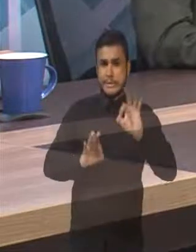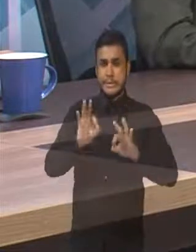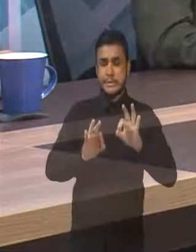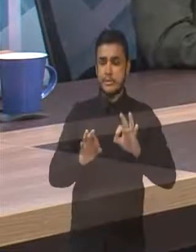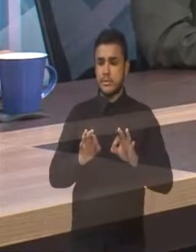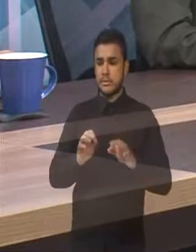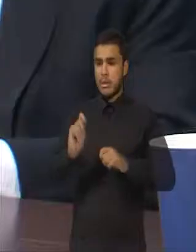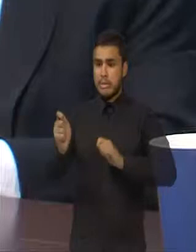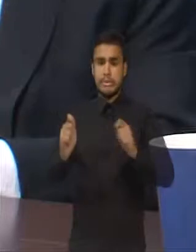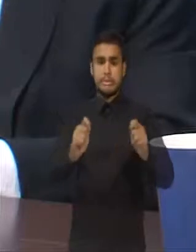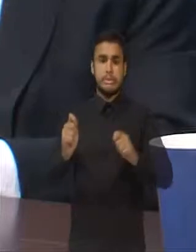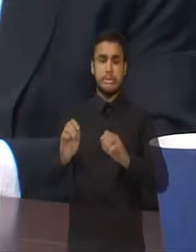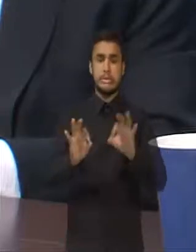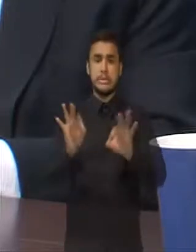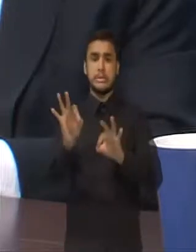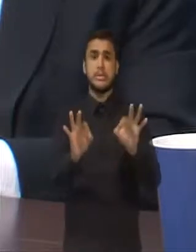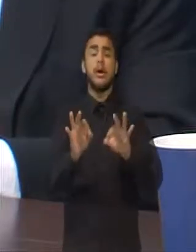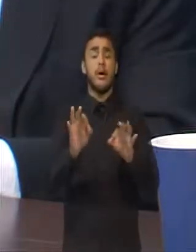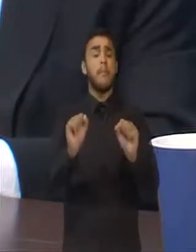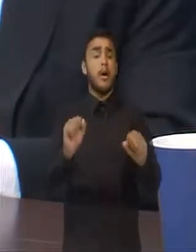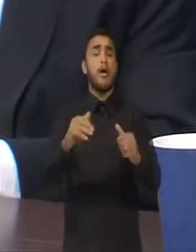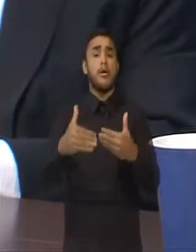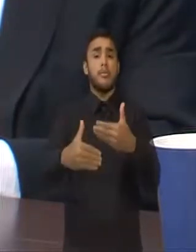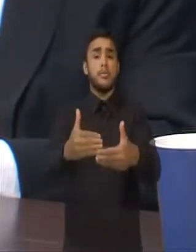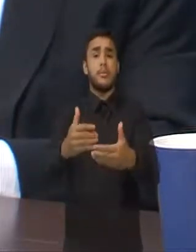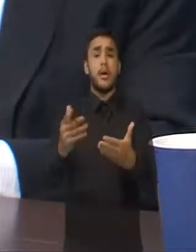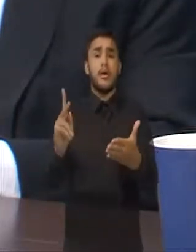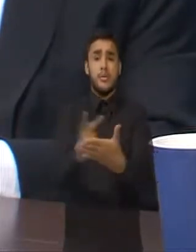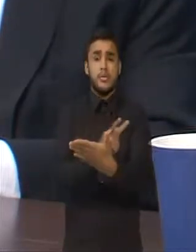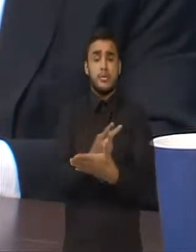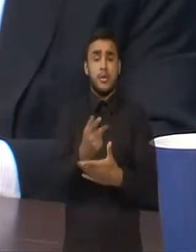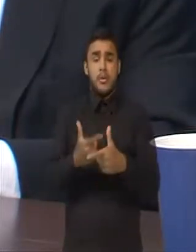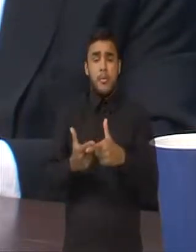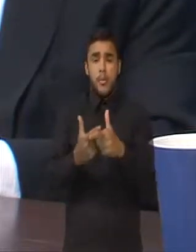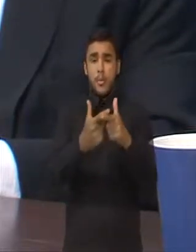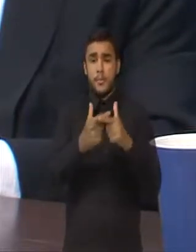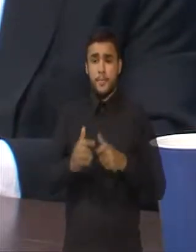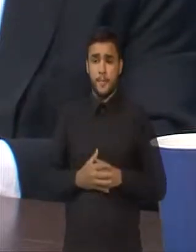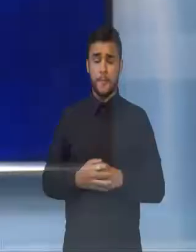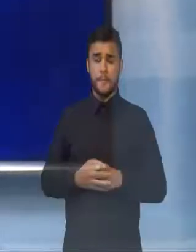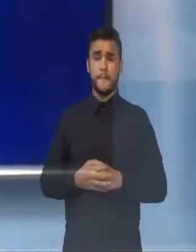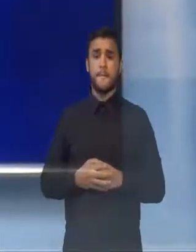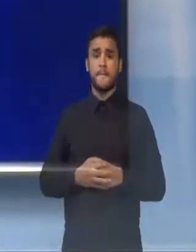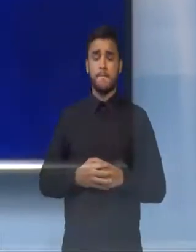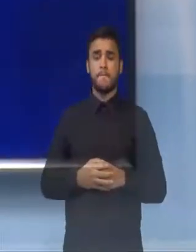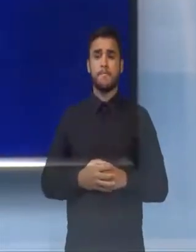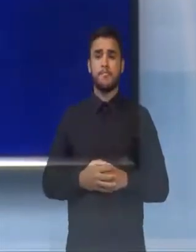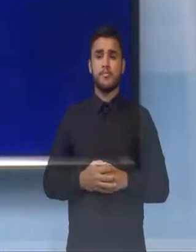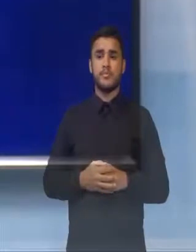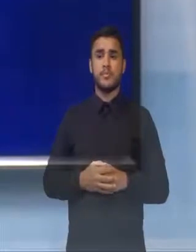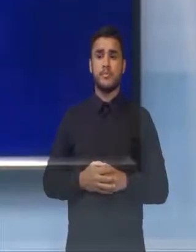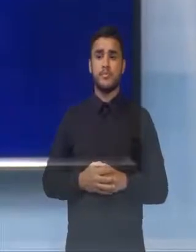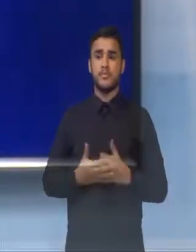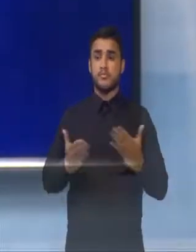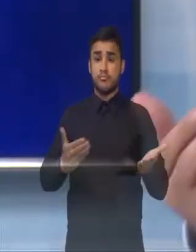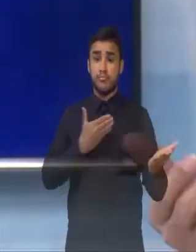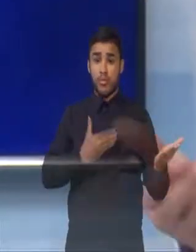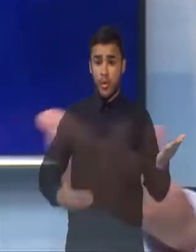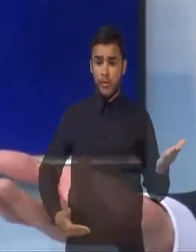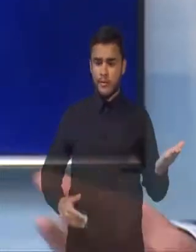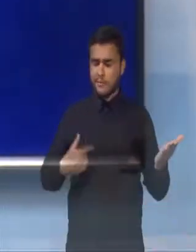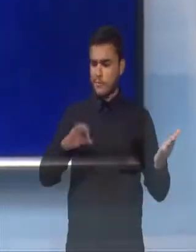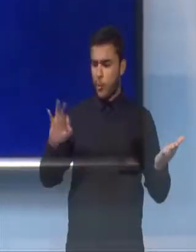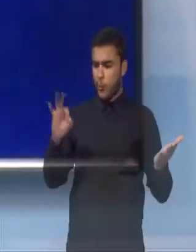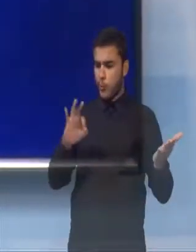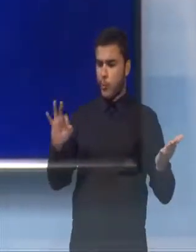essas demandas poderia criar problemas para a democracia. Na medida que os governos não seriam capazes de responder